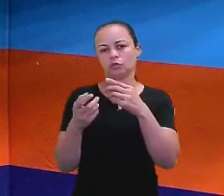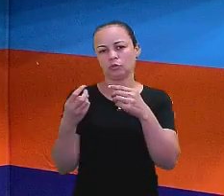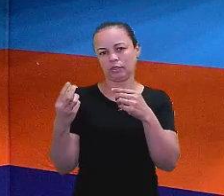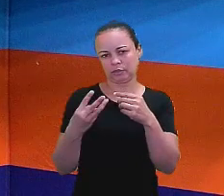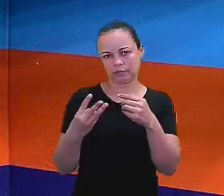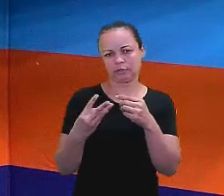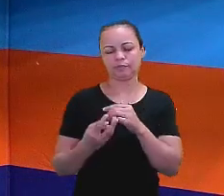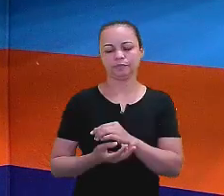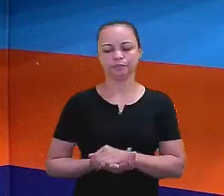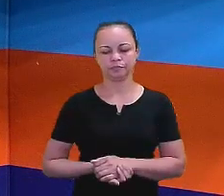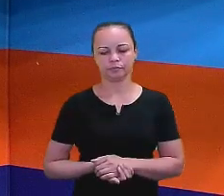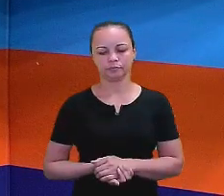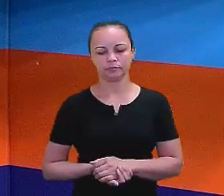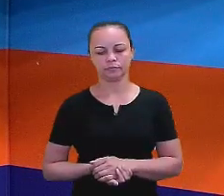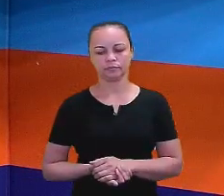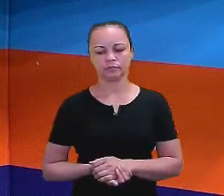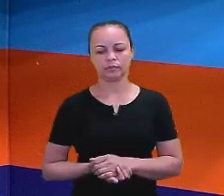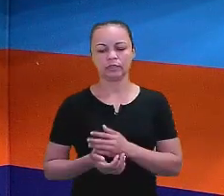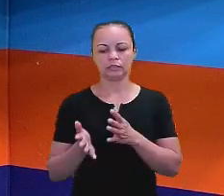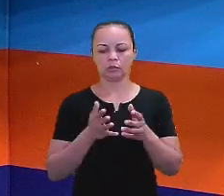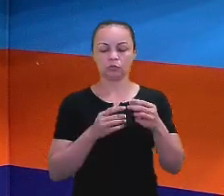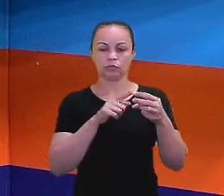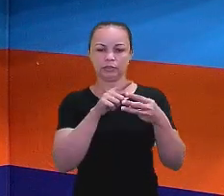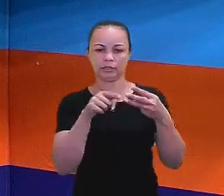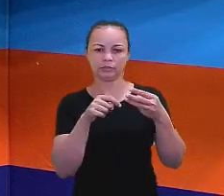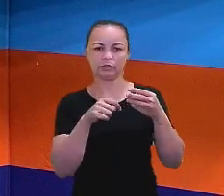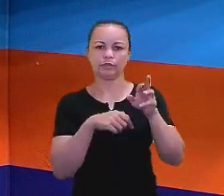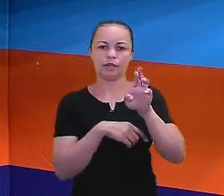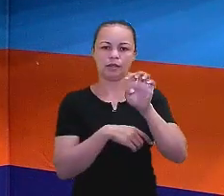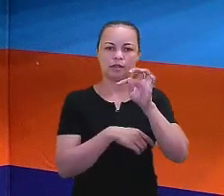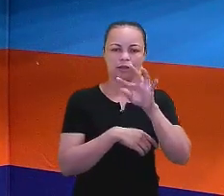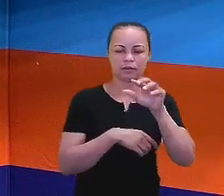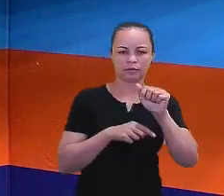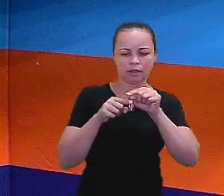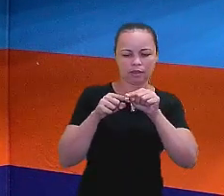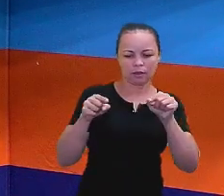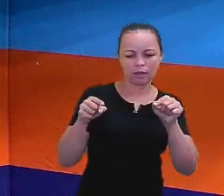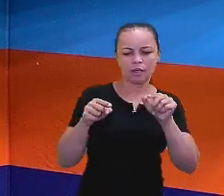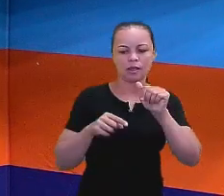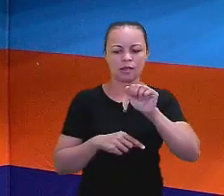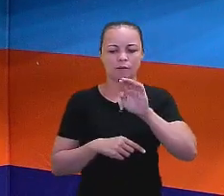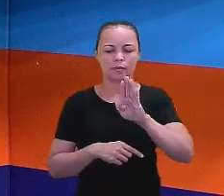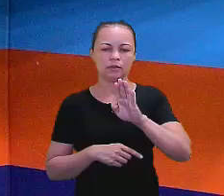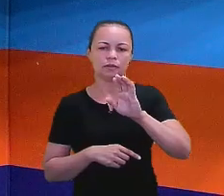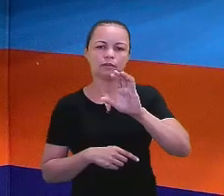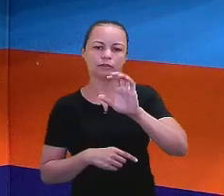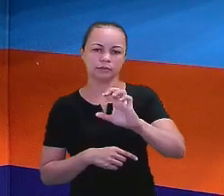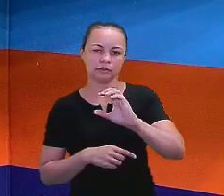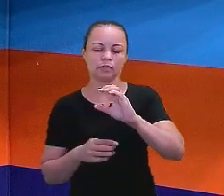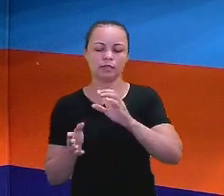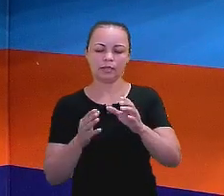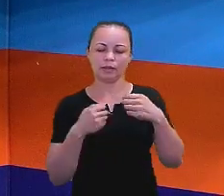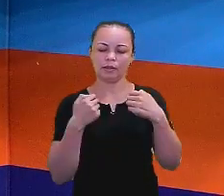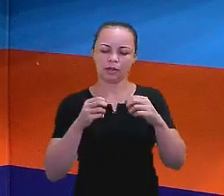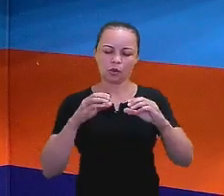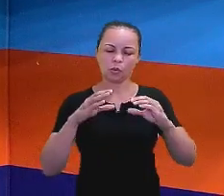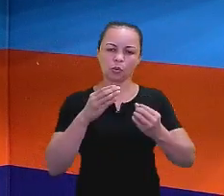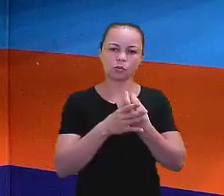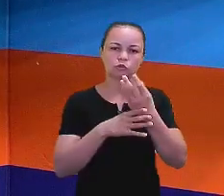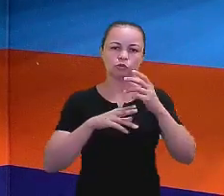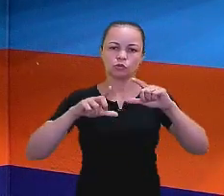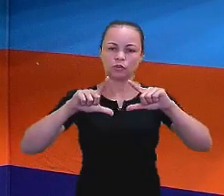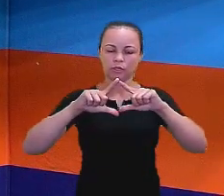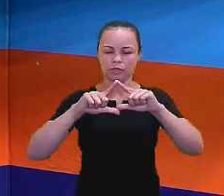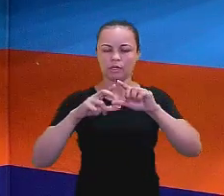terceiro lado. Então, considerando três segmentos de reta, A, B e C, para construir um triângulo, devemos ter